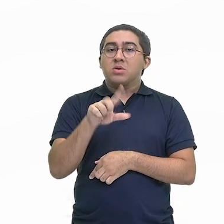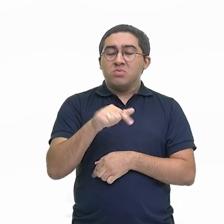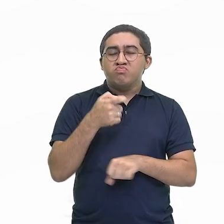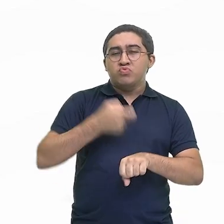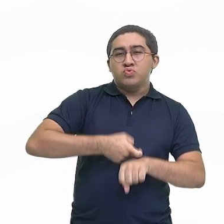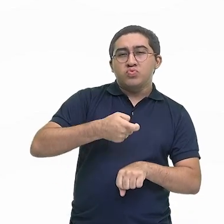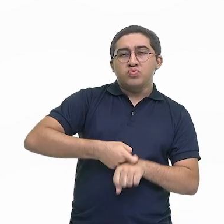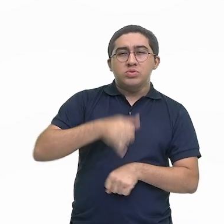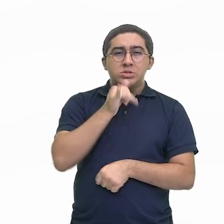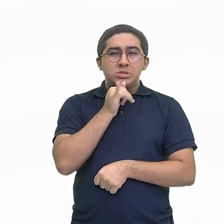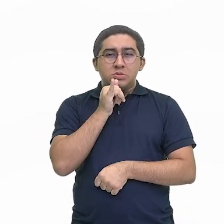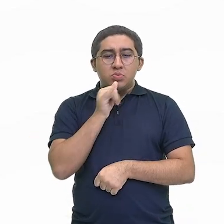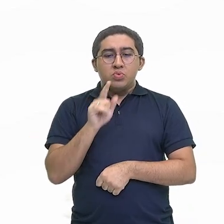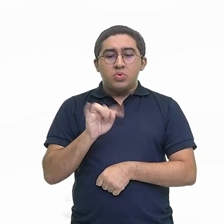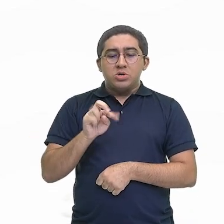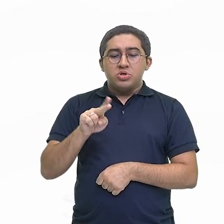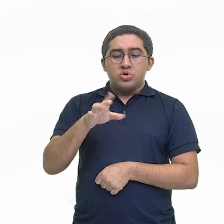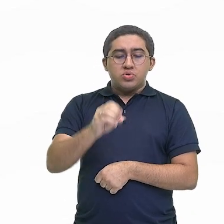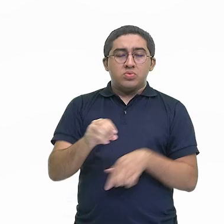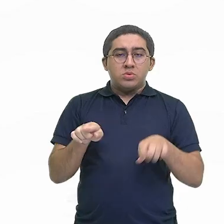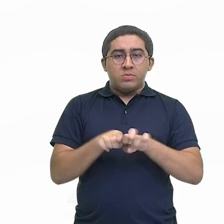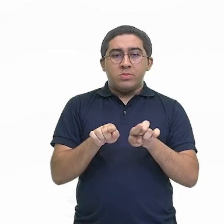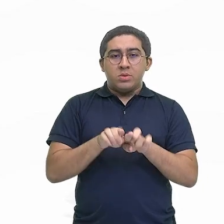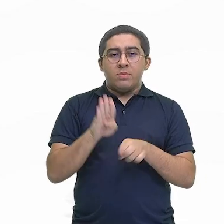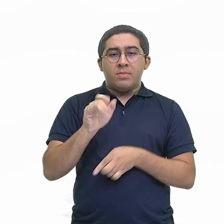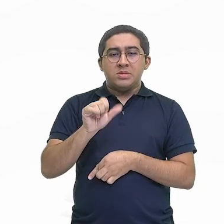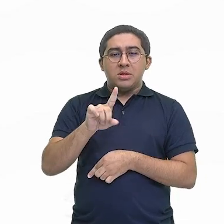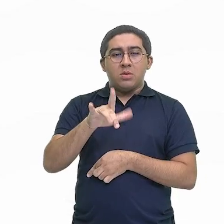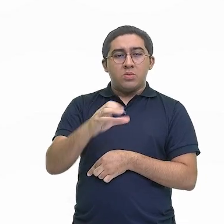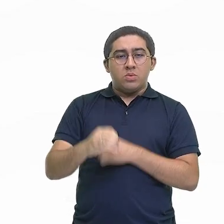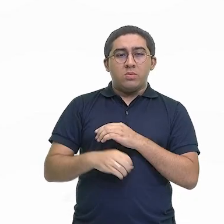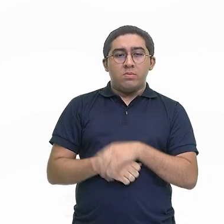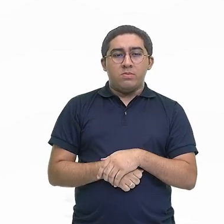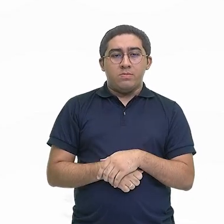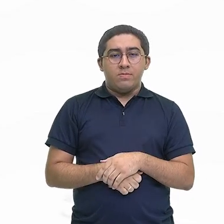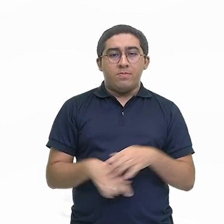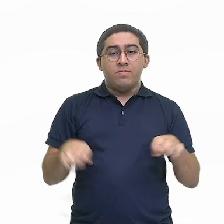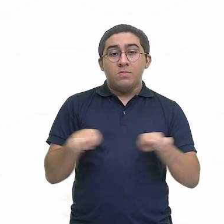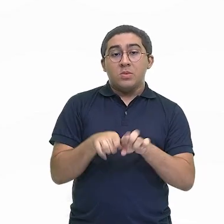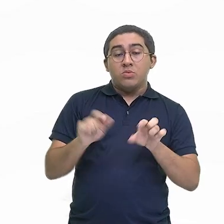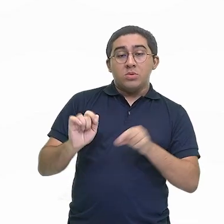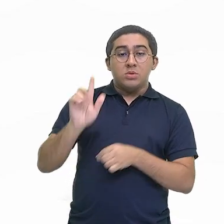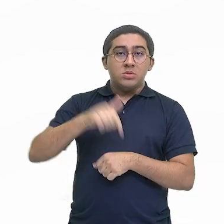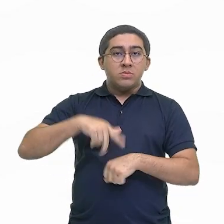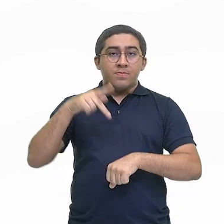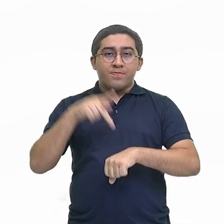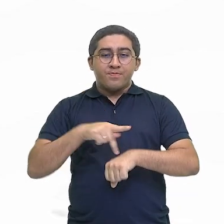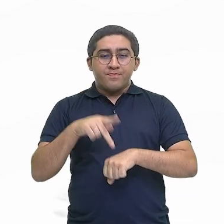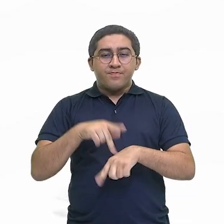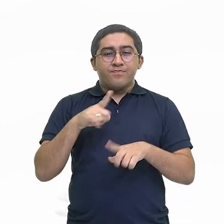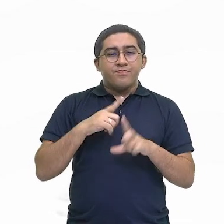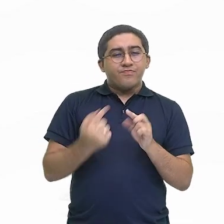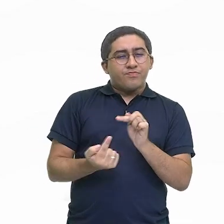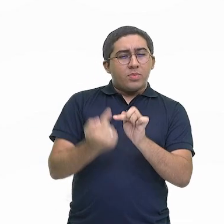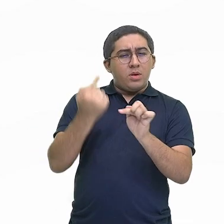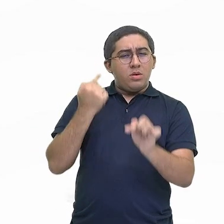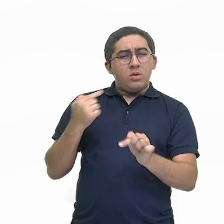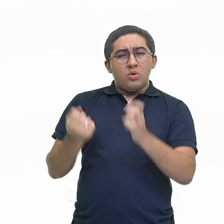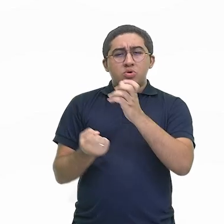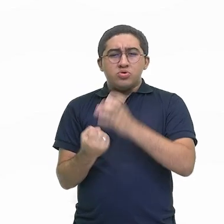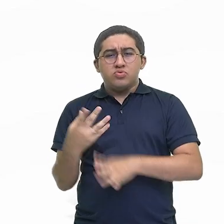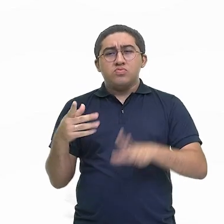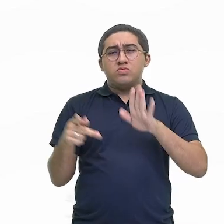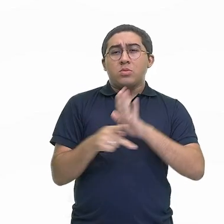caso do granito, do basalto, do gneiss, né? As rochas magmáticas elas foram formadas há muito tempo atrás